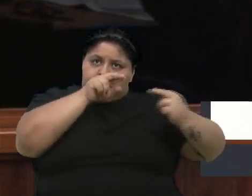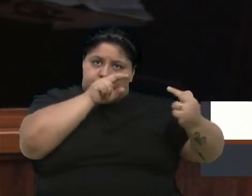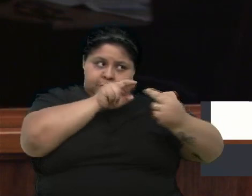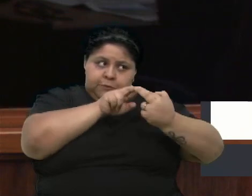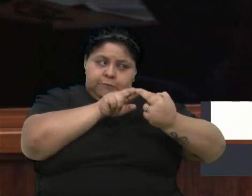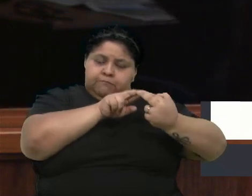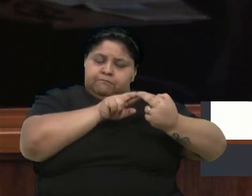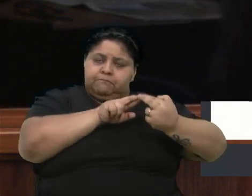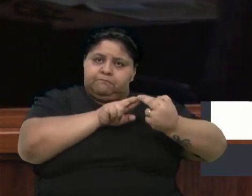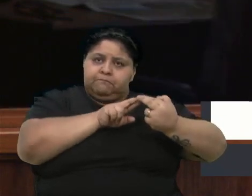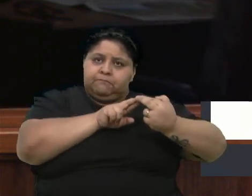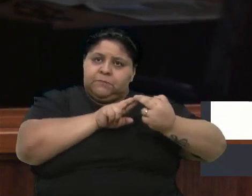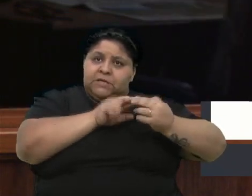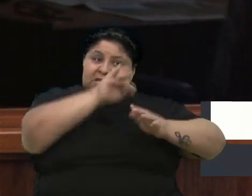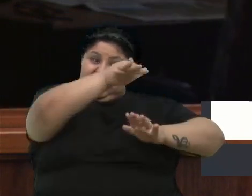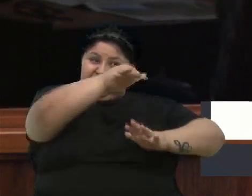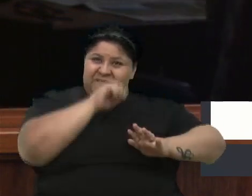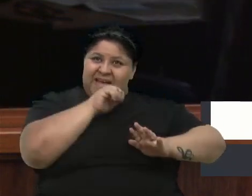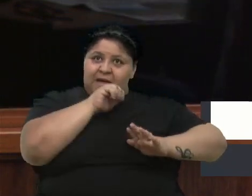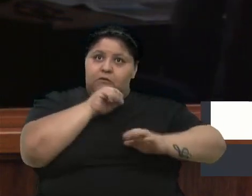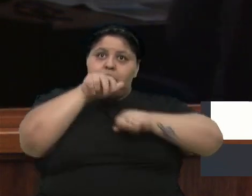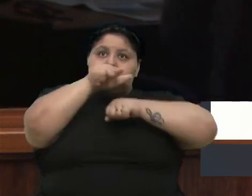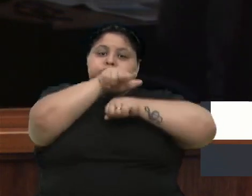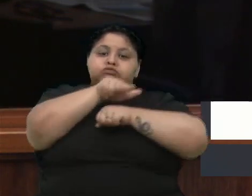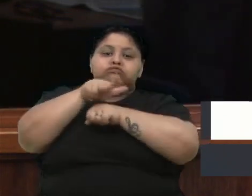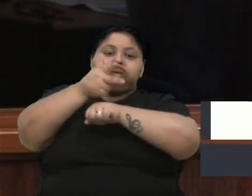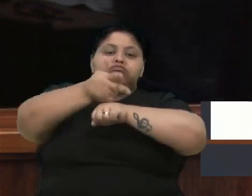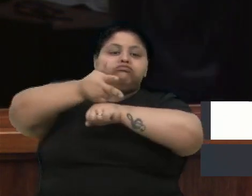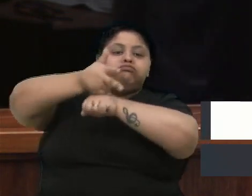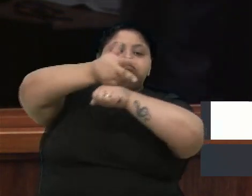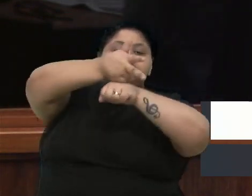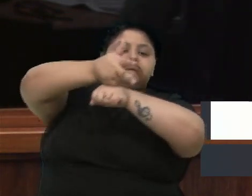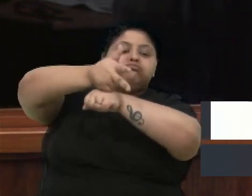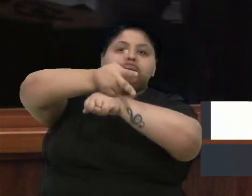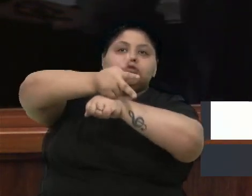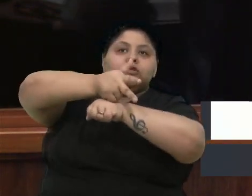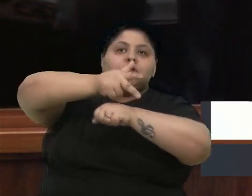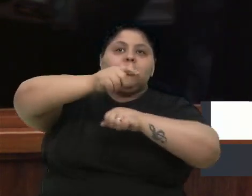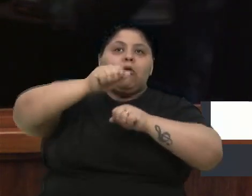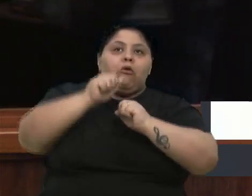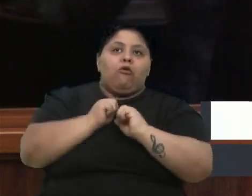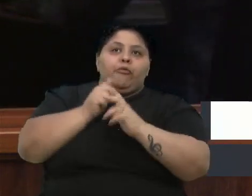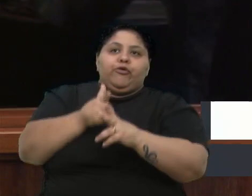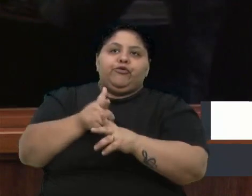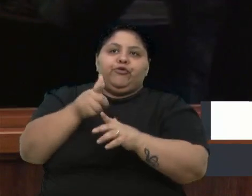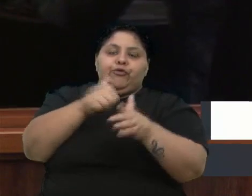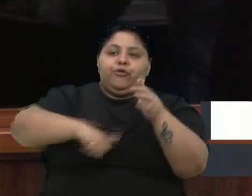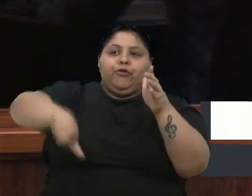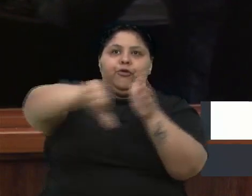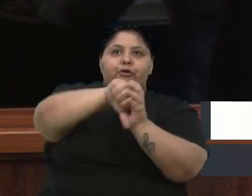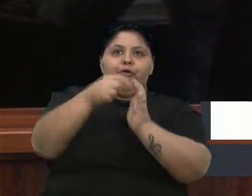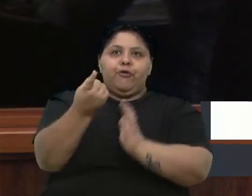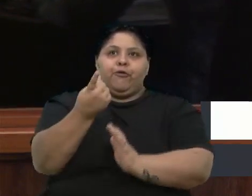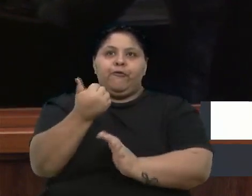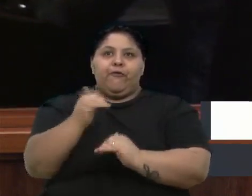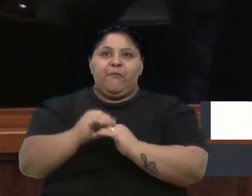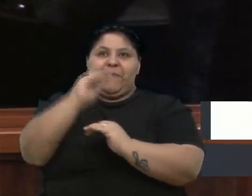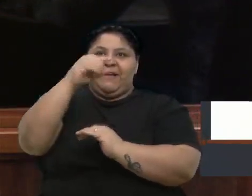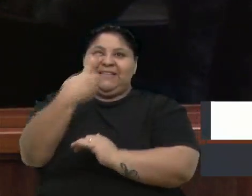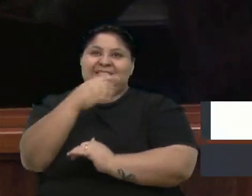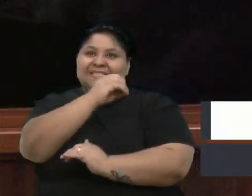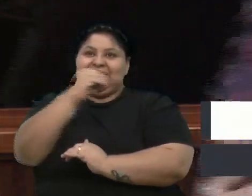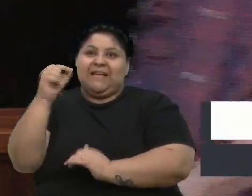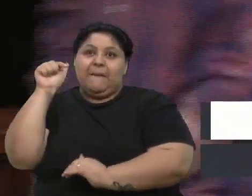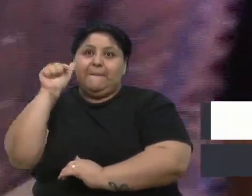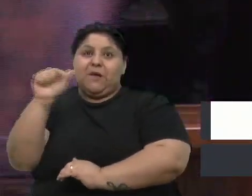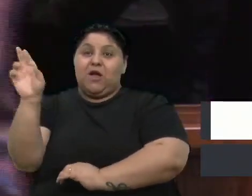eles abateram, então, esse drone e com material ilegal, num valor avaliado em mais de R$100 mil. Essa